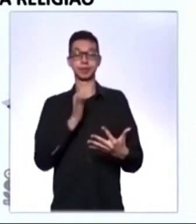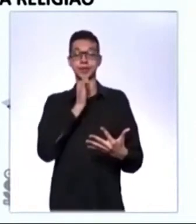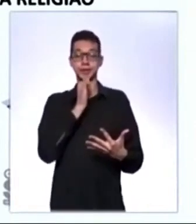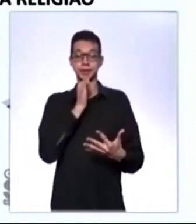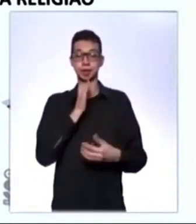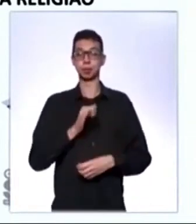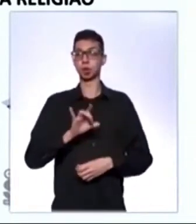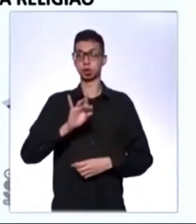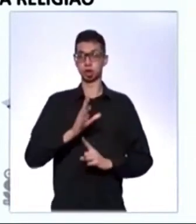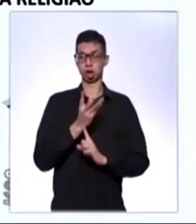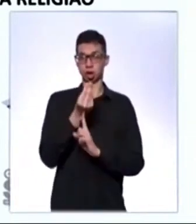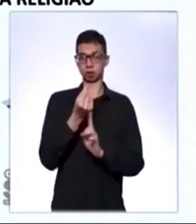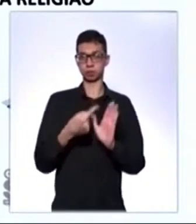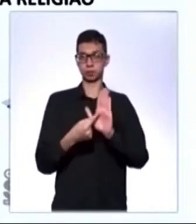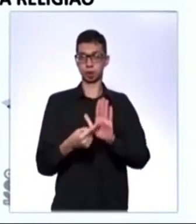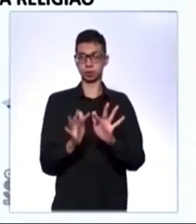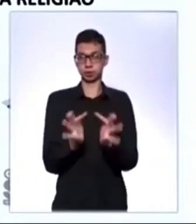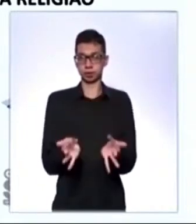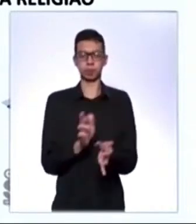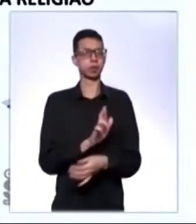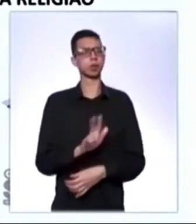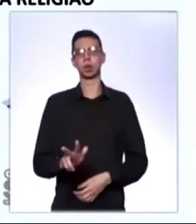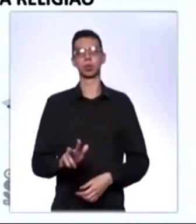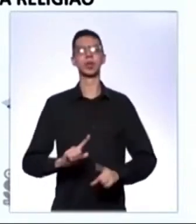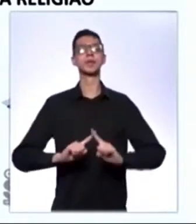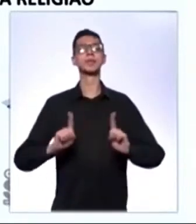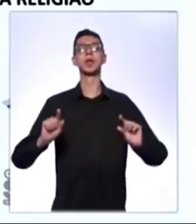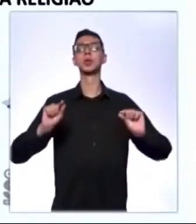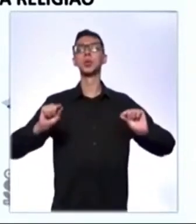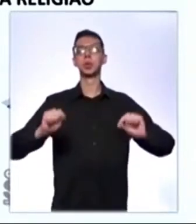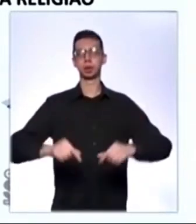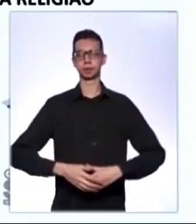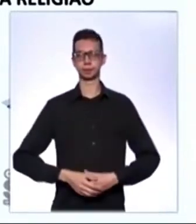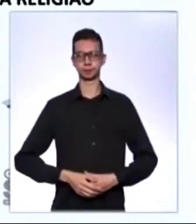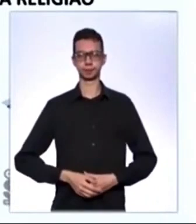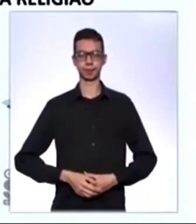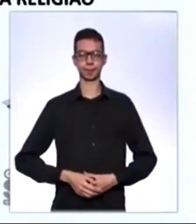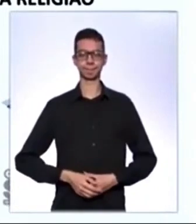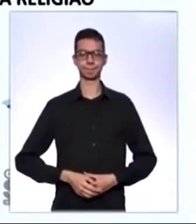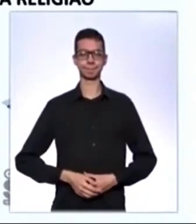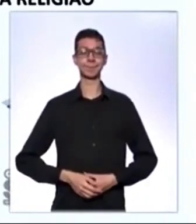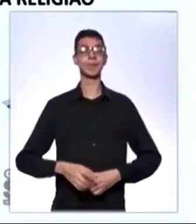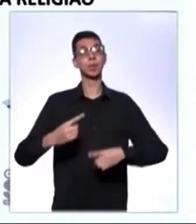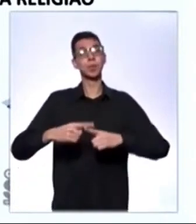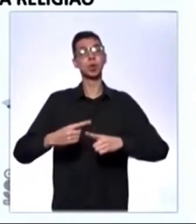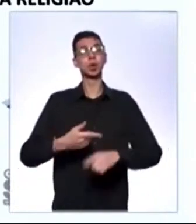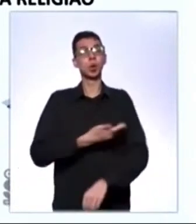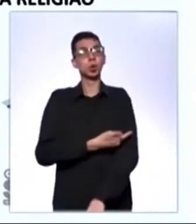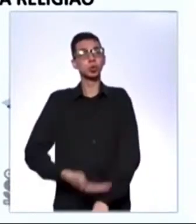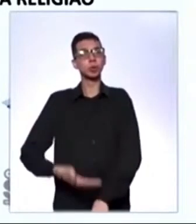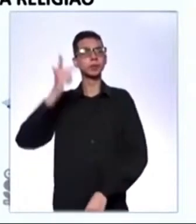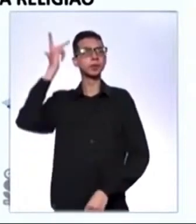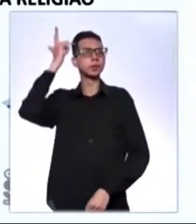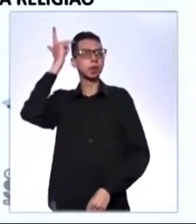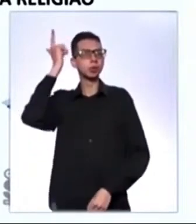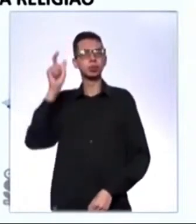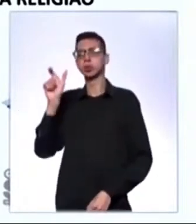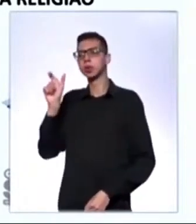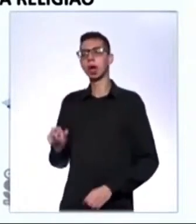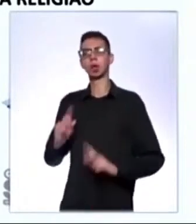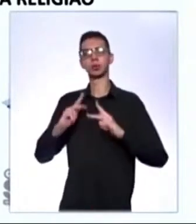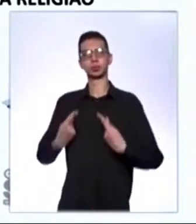manifestação artística, mas como uma atividade inerente à natureza do homem. A dança sempre foi uma